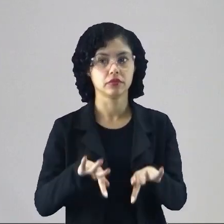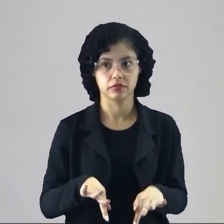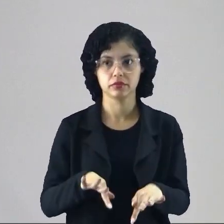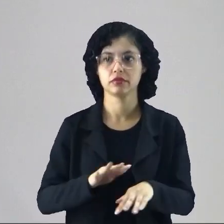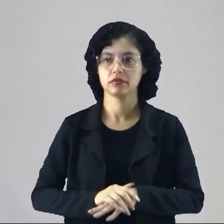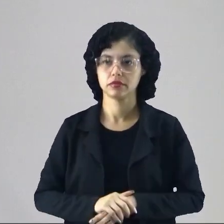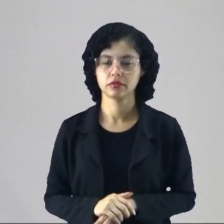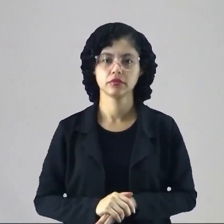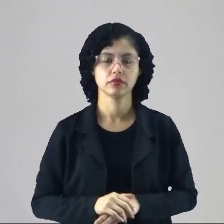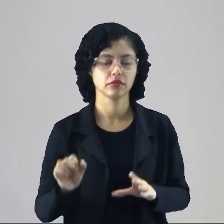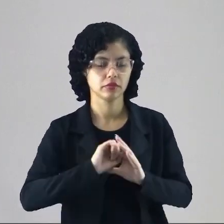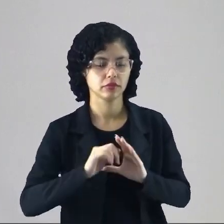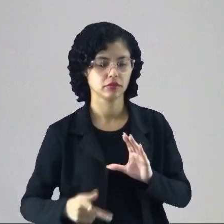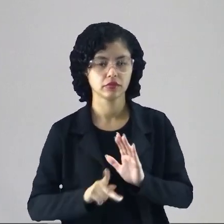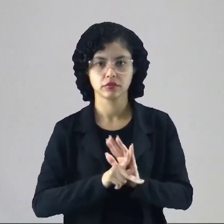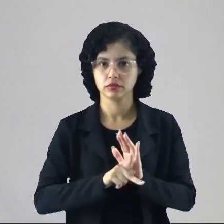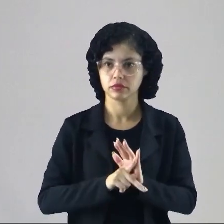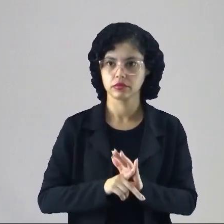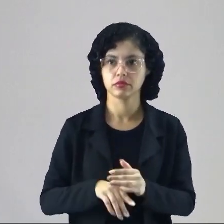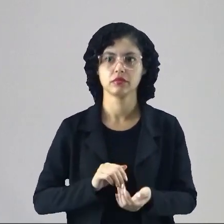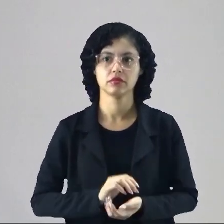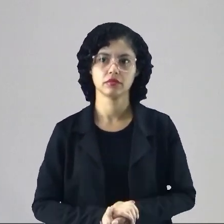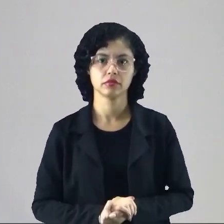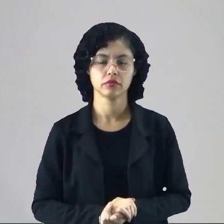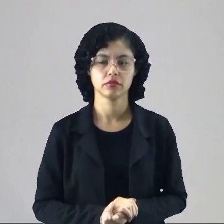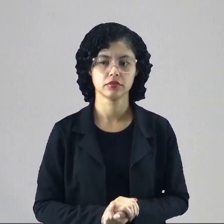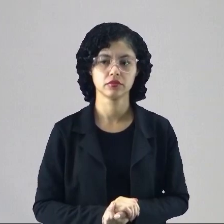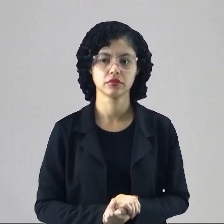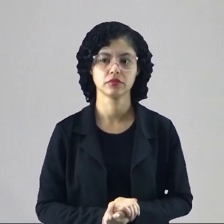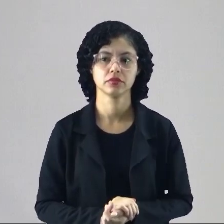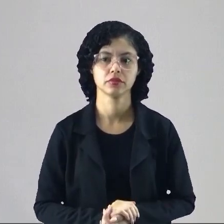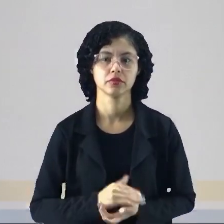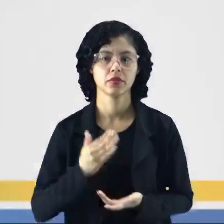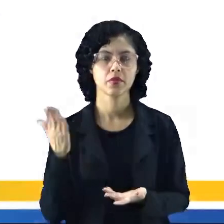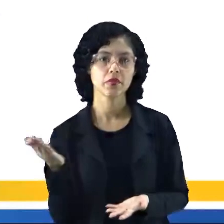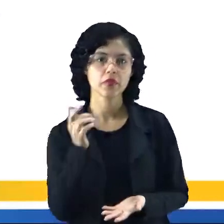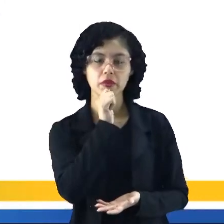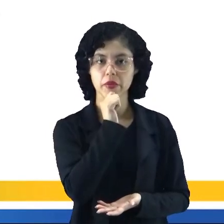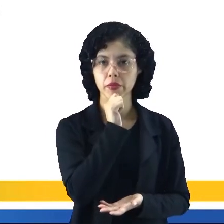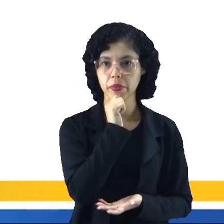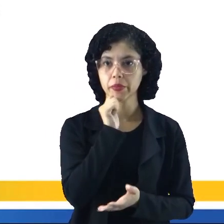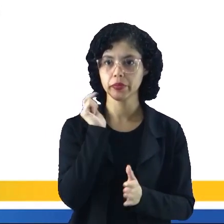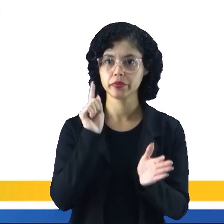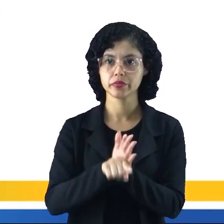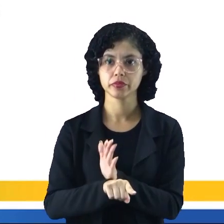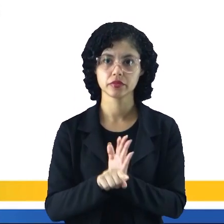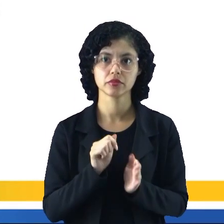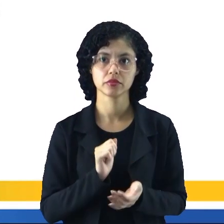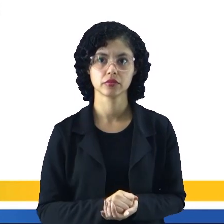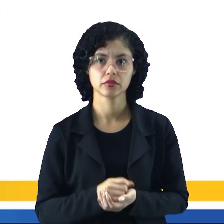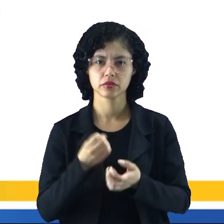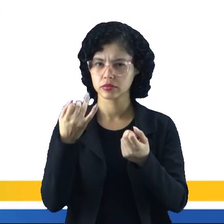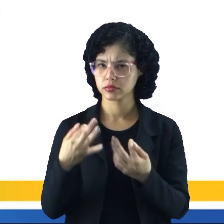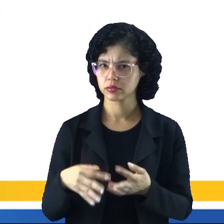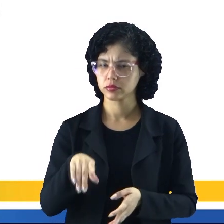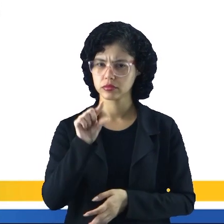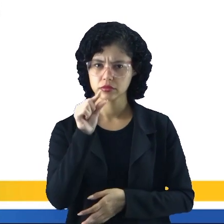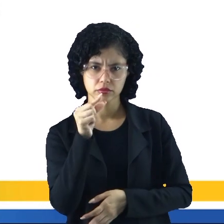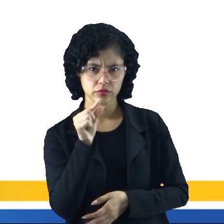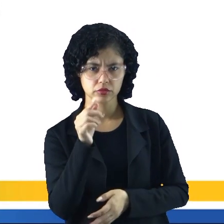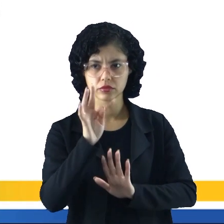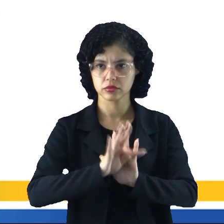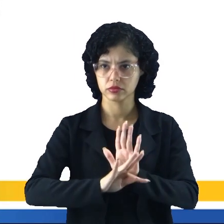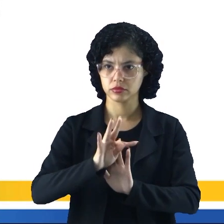né dentro dessas características aí então aqui vamos ver uma questão né que trata um pouco sobre